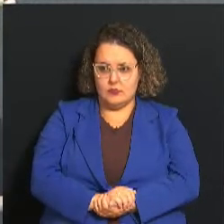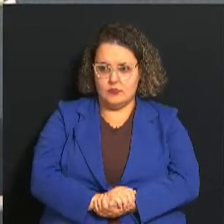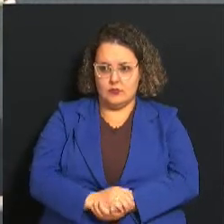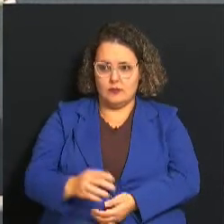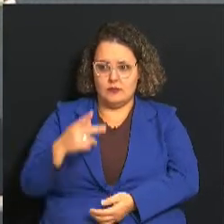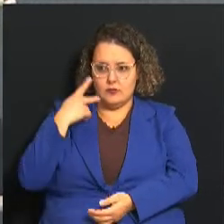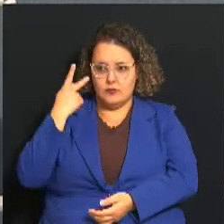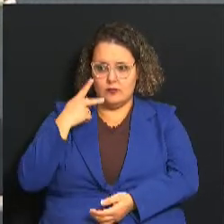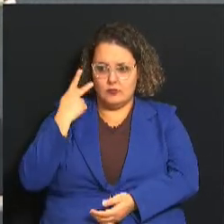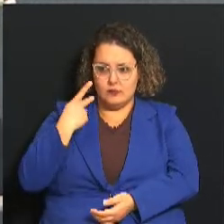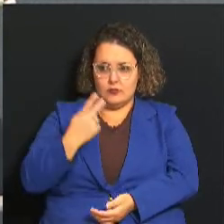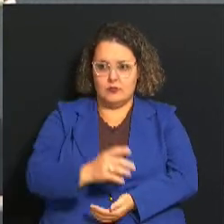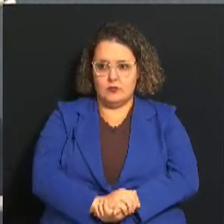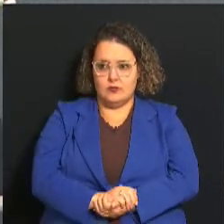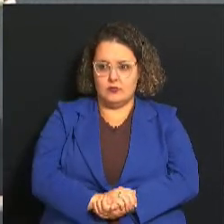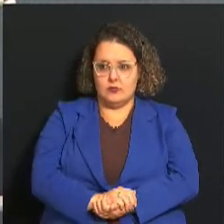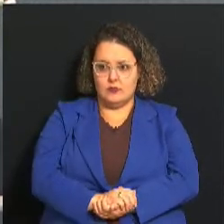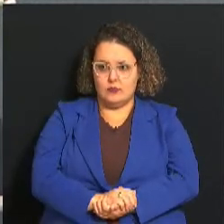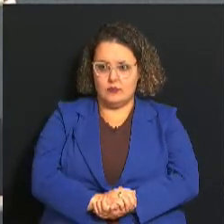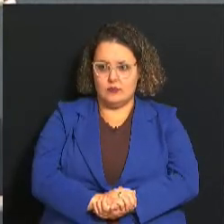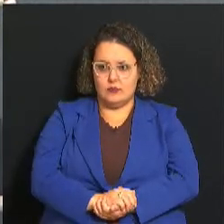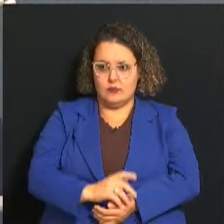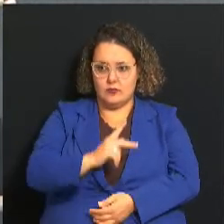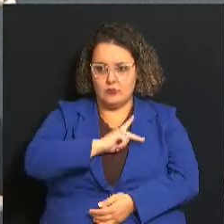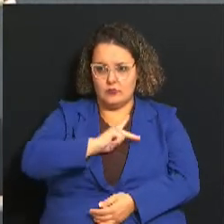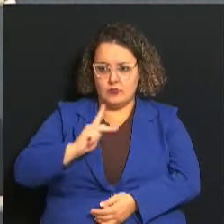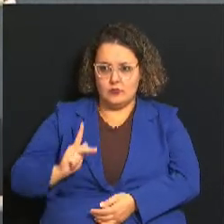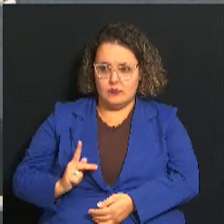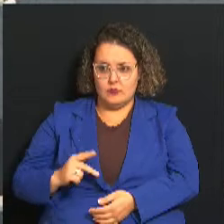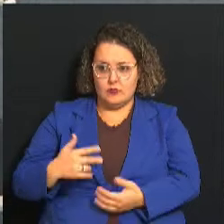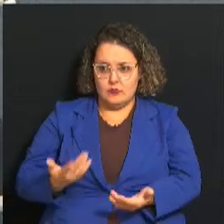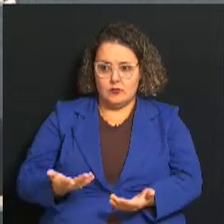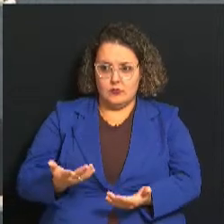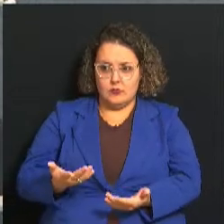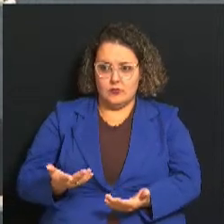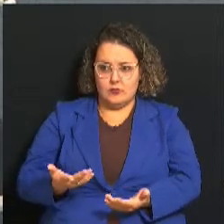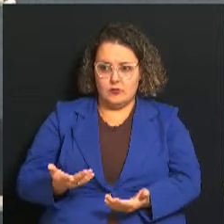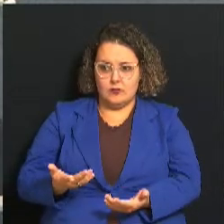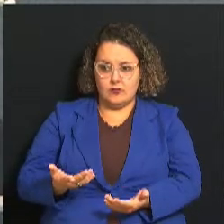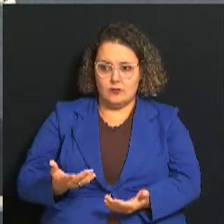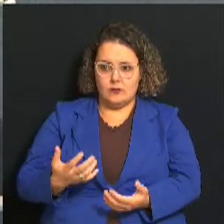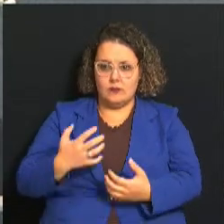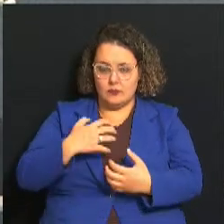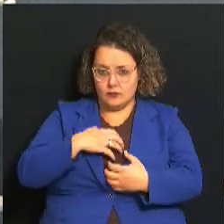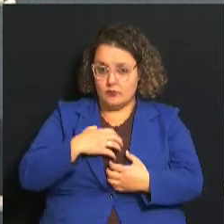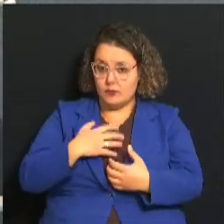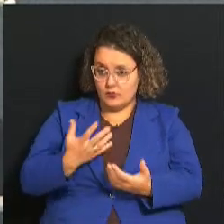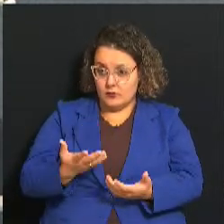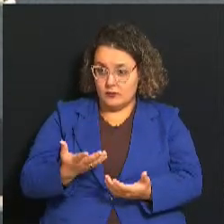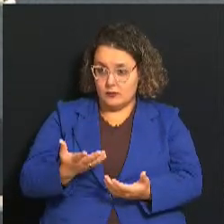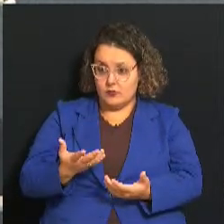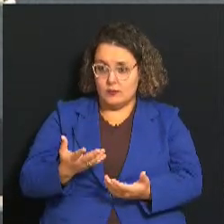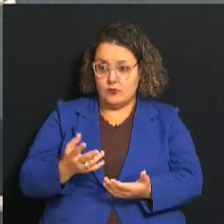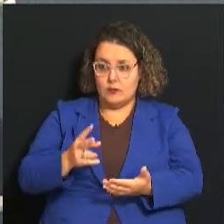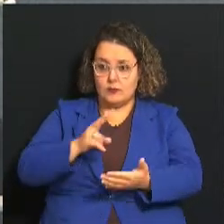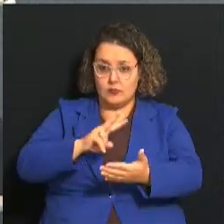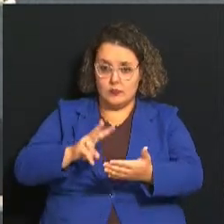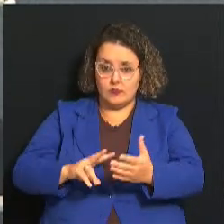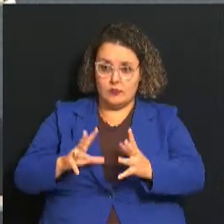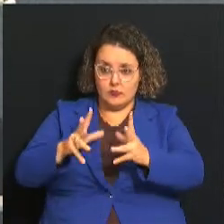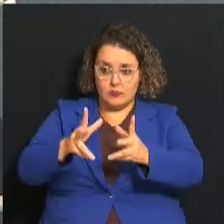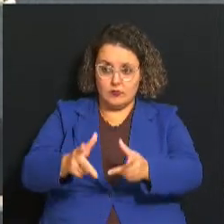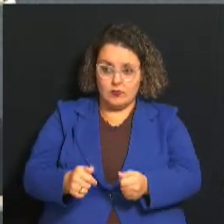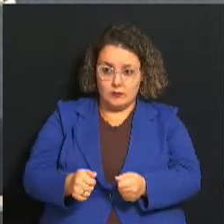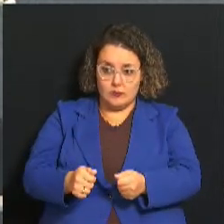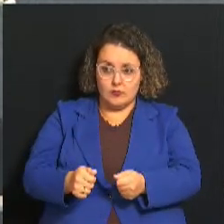vereador preside? Não é? É um pouco essa sensação. E lendo o restante todo, eu